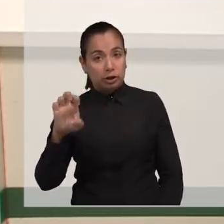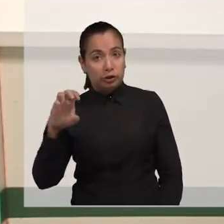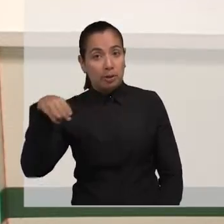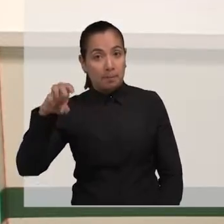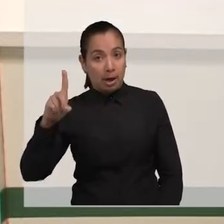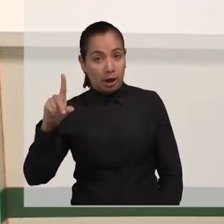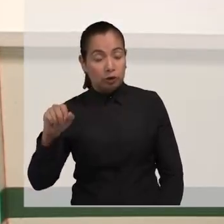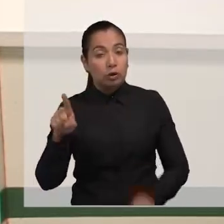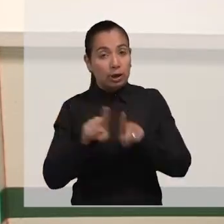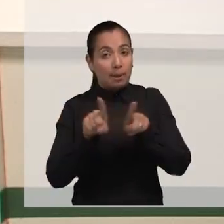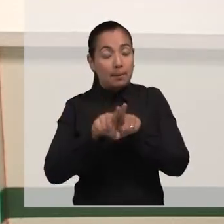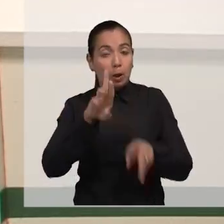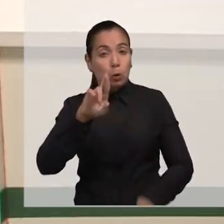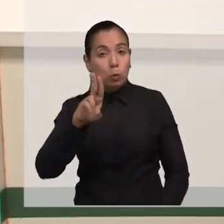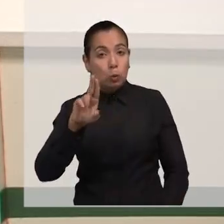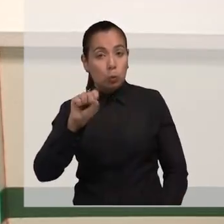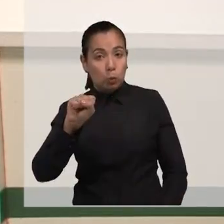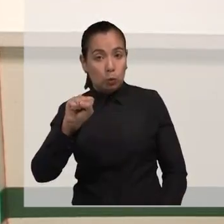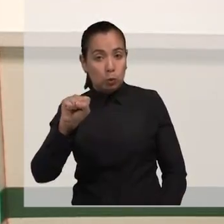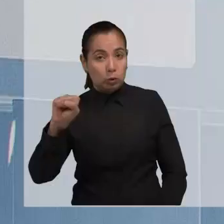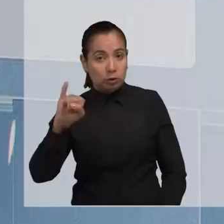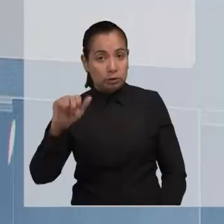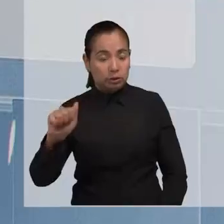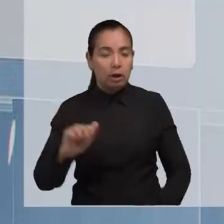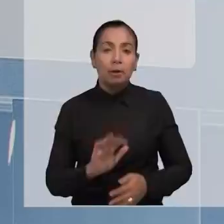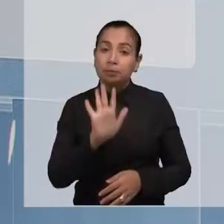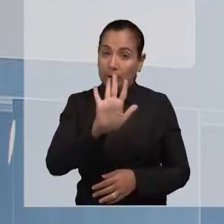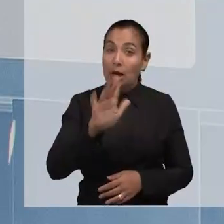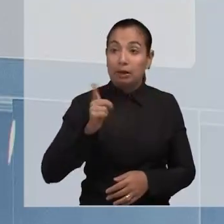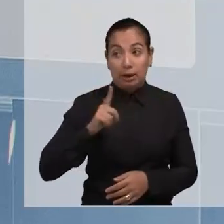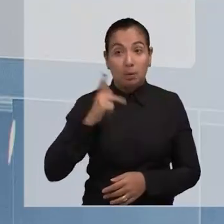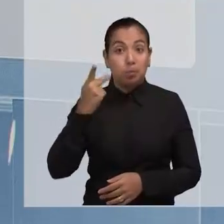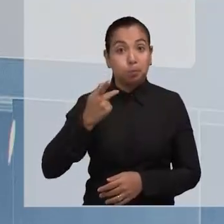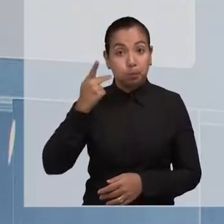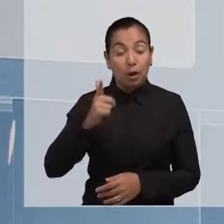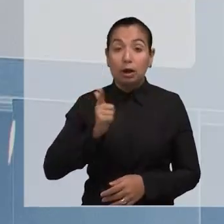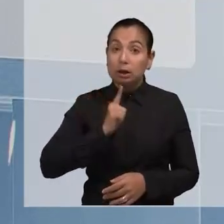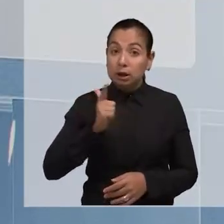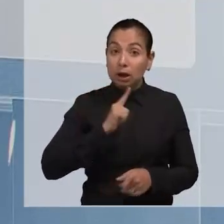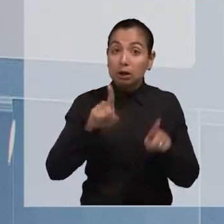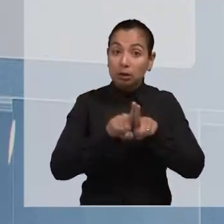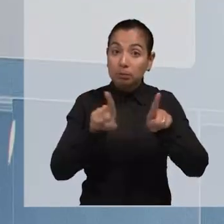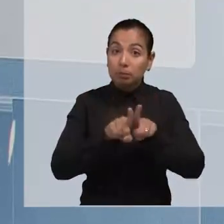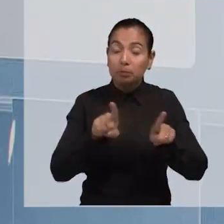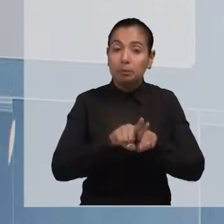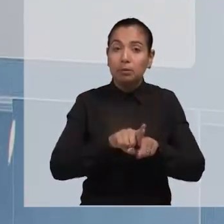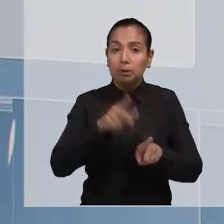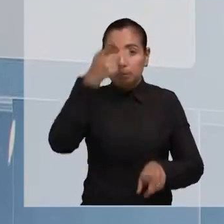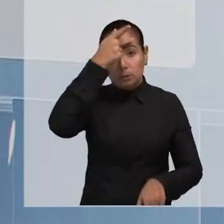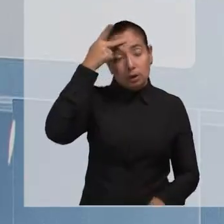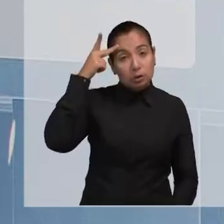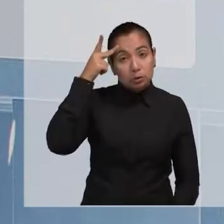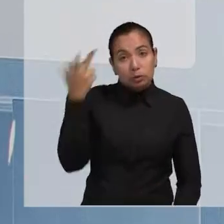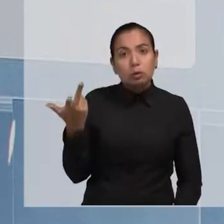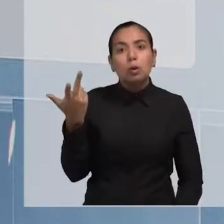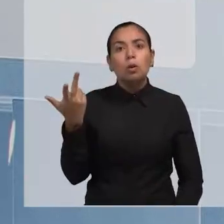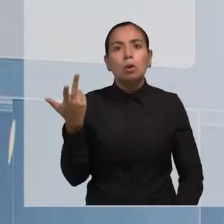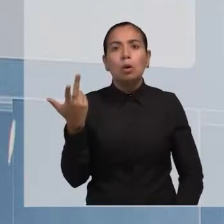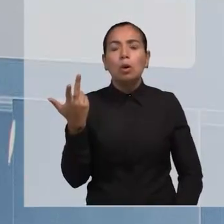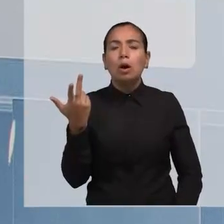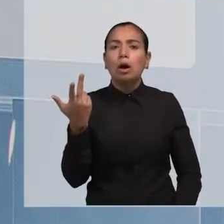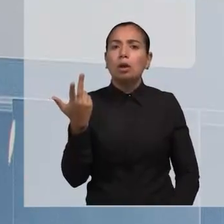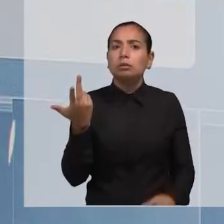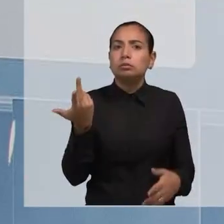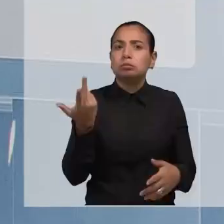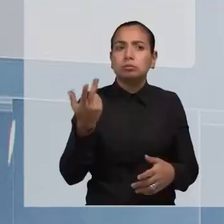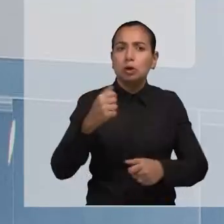Tem um promotor falando besteira aí, e algumas pessoas, macho, da imprensa livre nossa, da grande imprensa, da grande